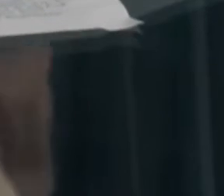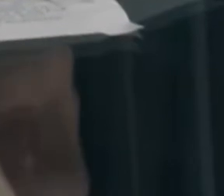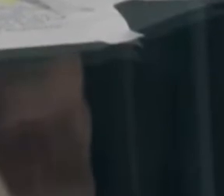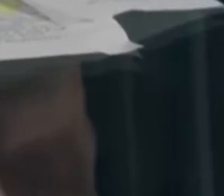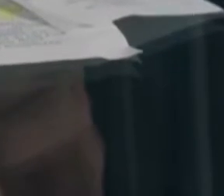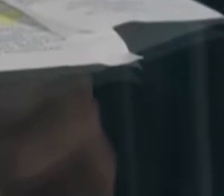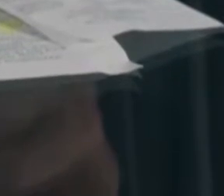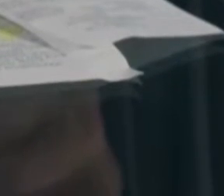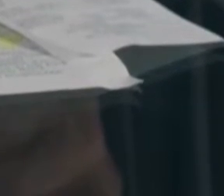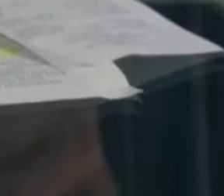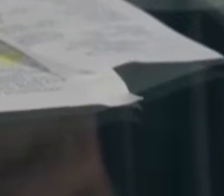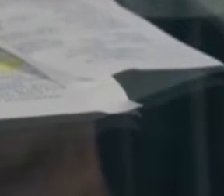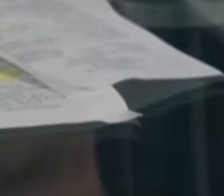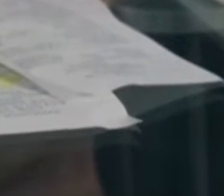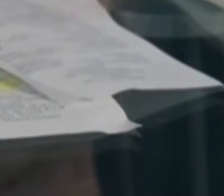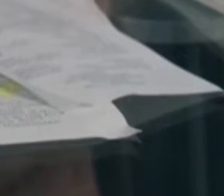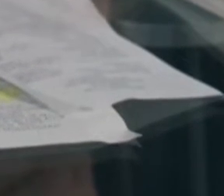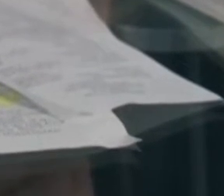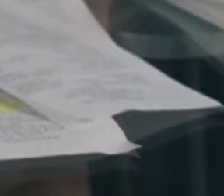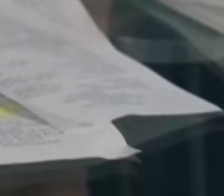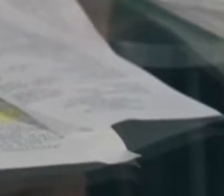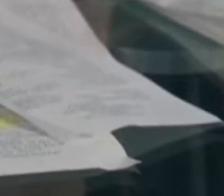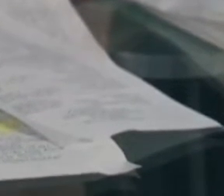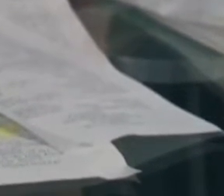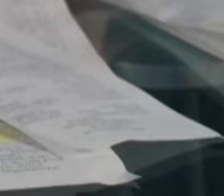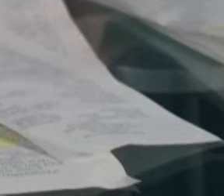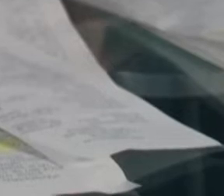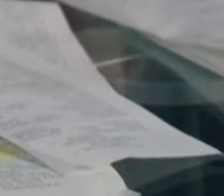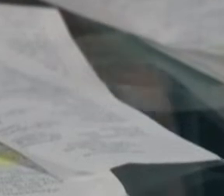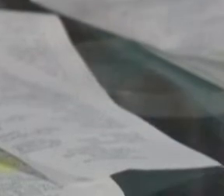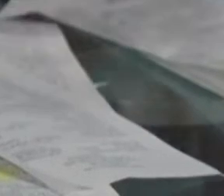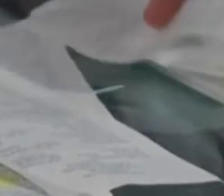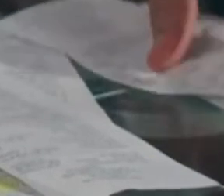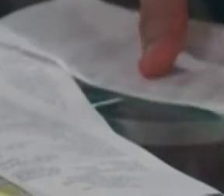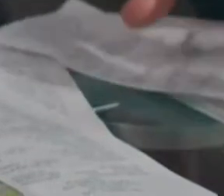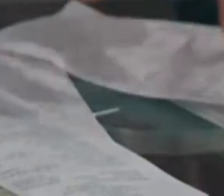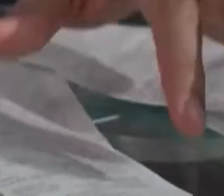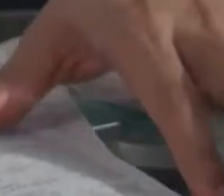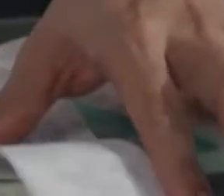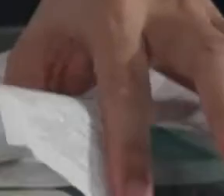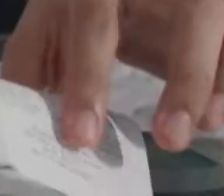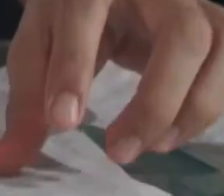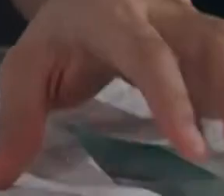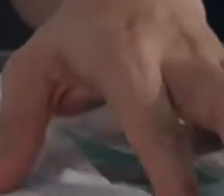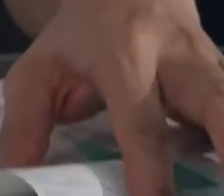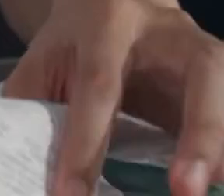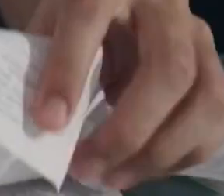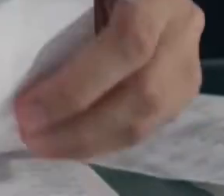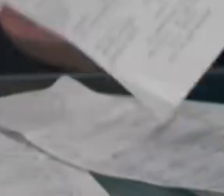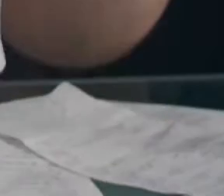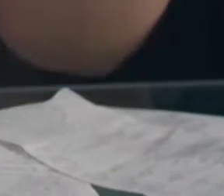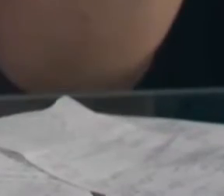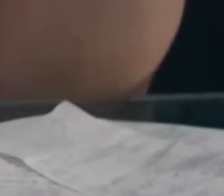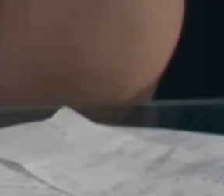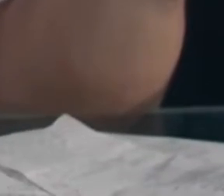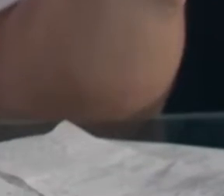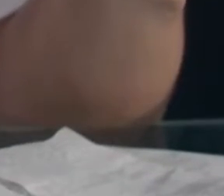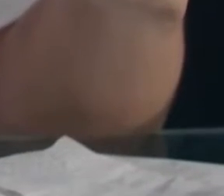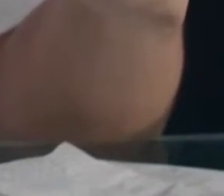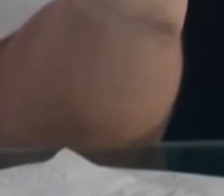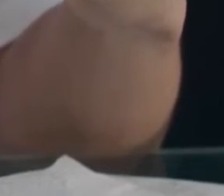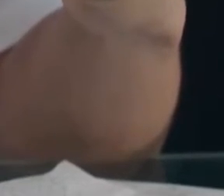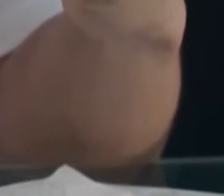de negócio, debêntures incentivadas. São todos programas de